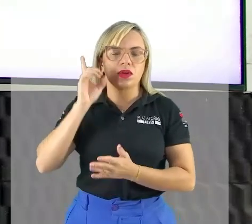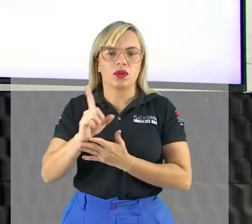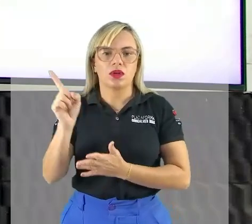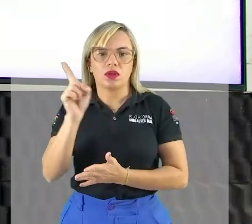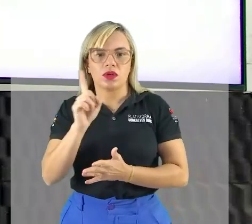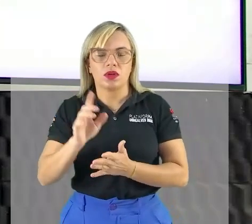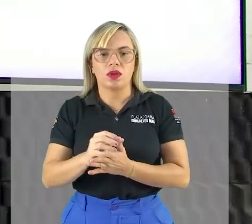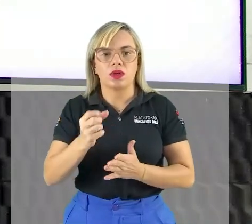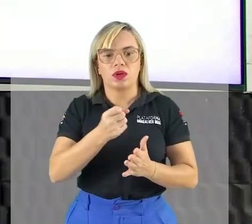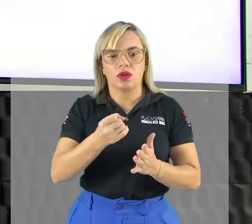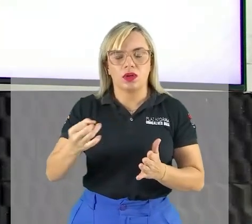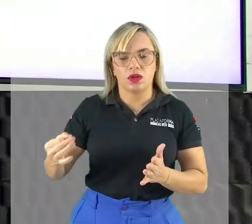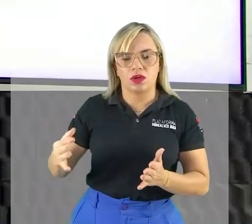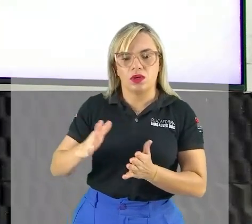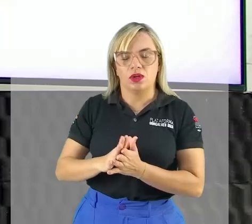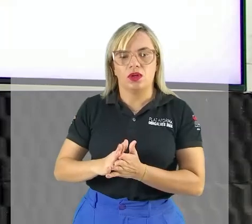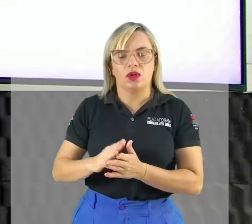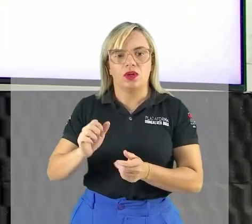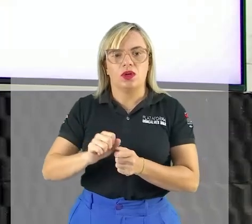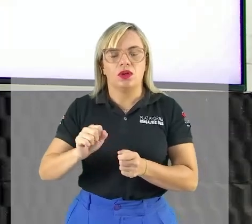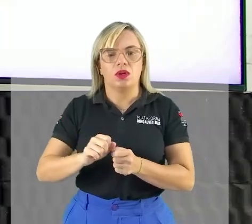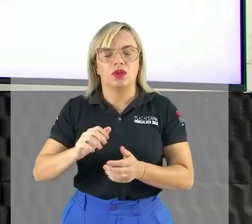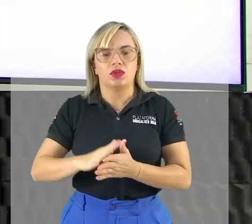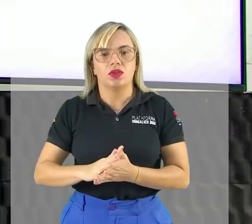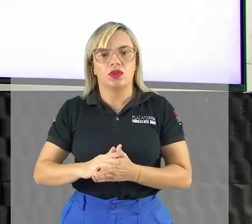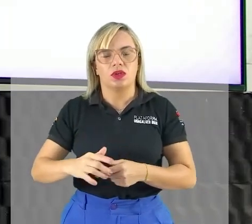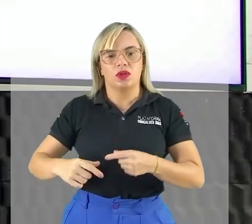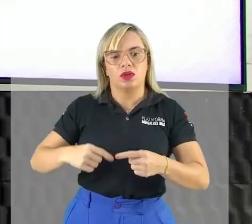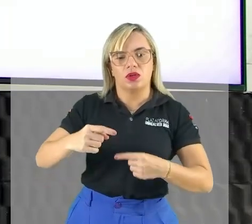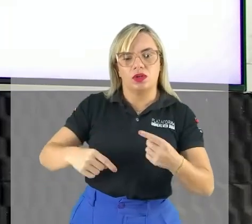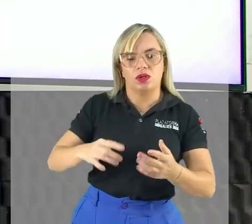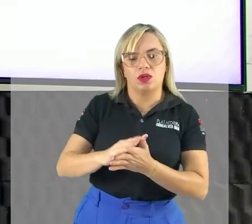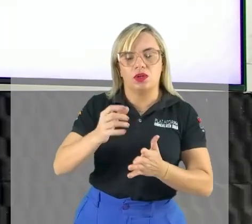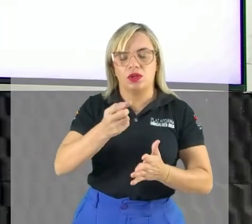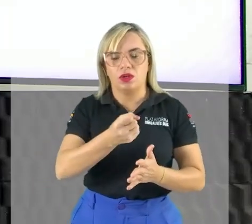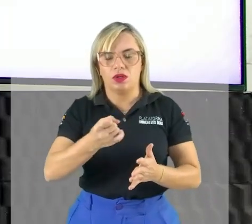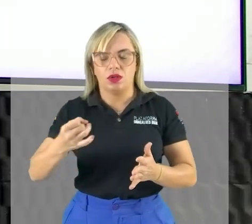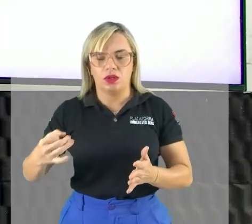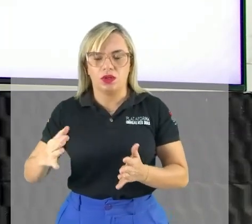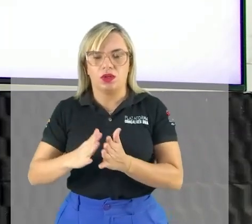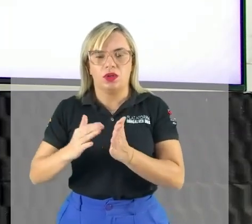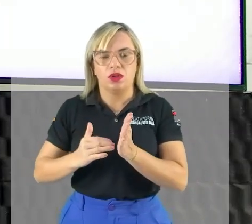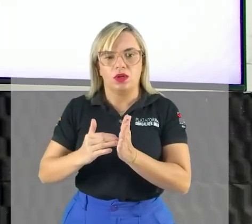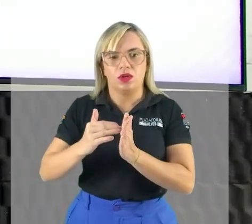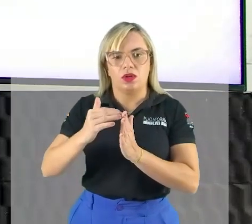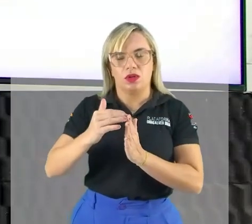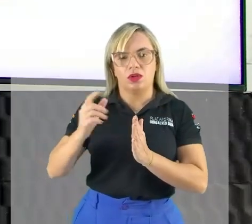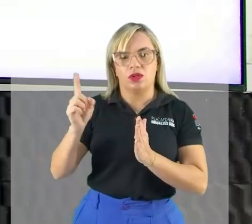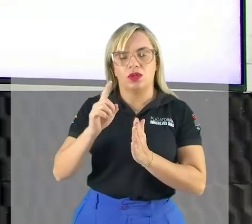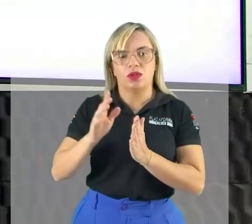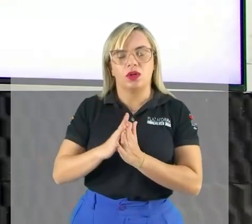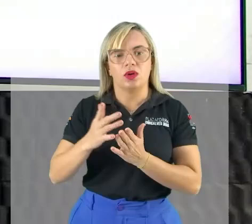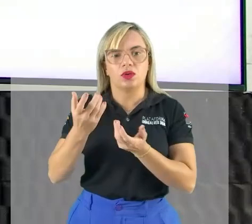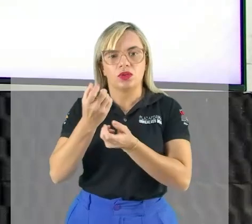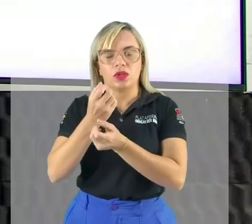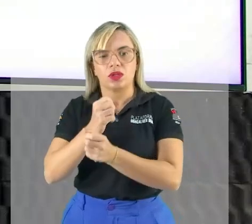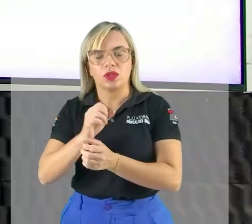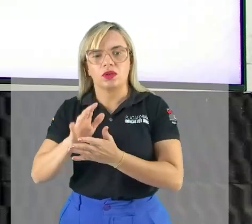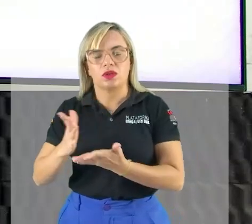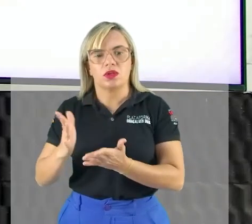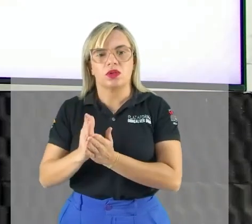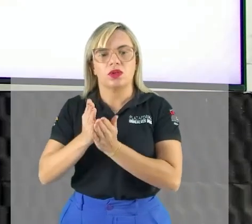quantidade que chegava mas ele se reproduziam E aí Claro você tinha a quantidade né aumentada não a partir do tráfico Mas a partir dessa